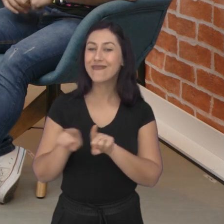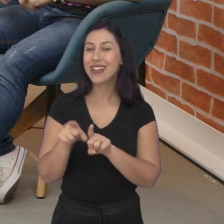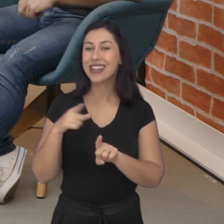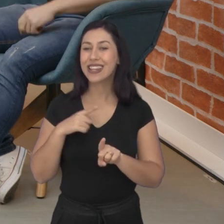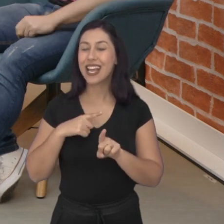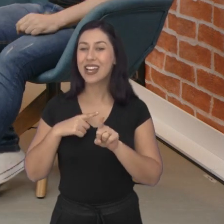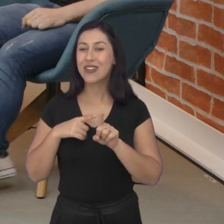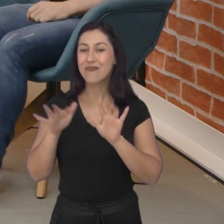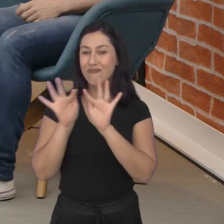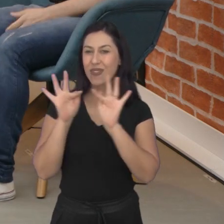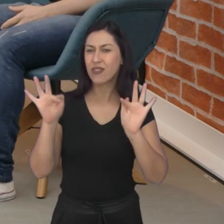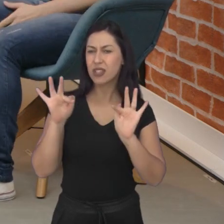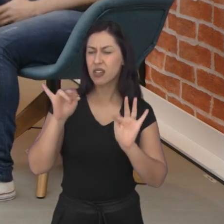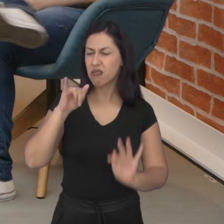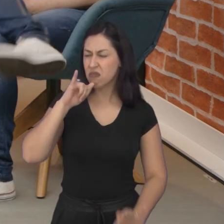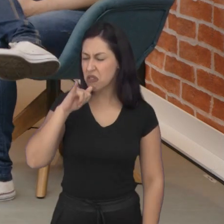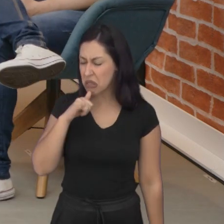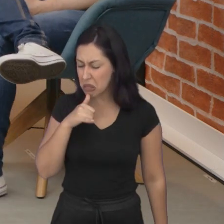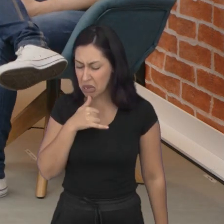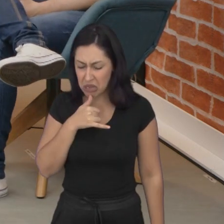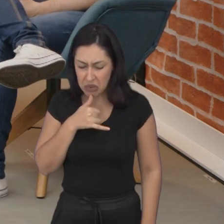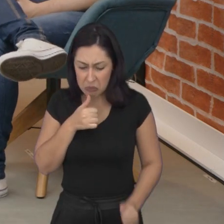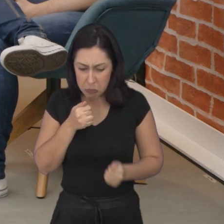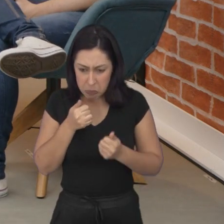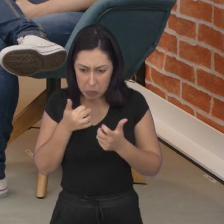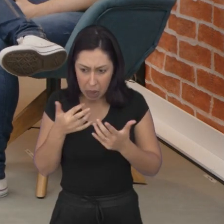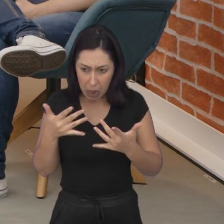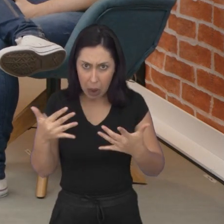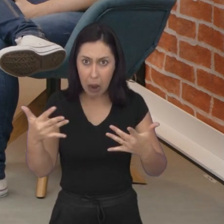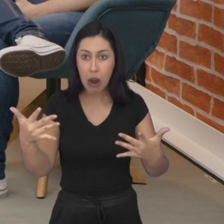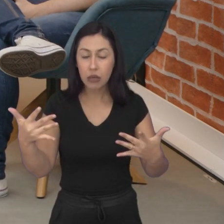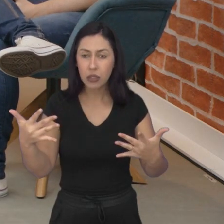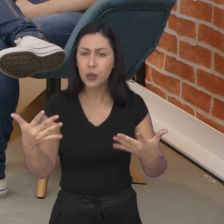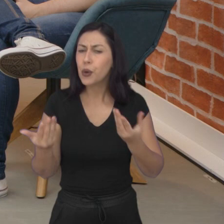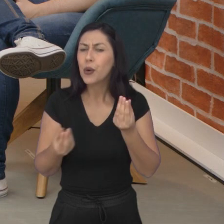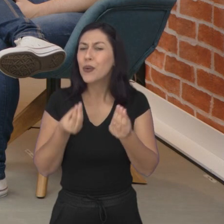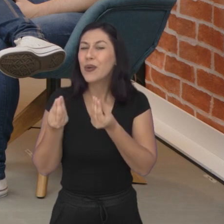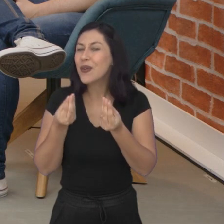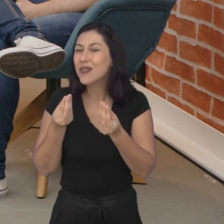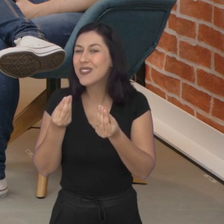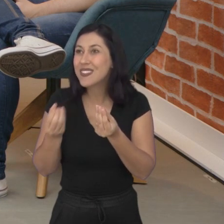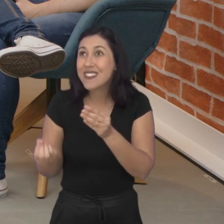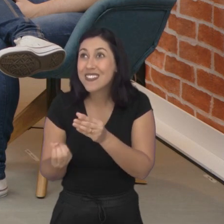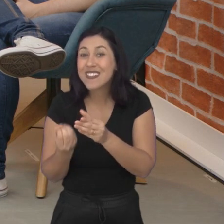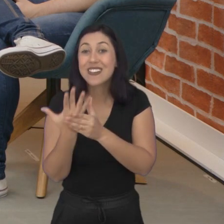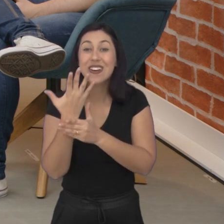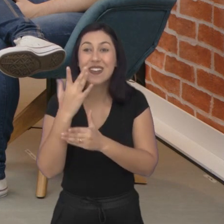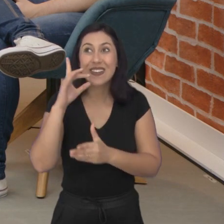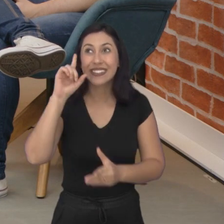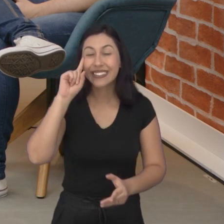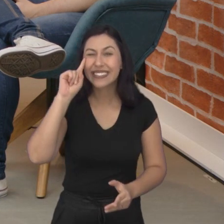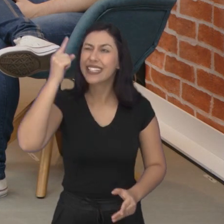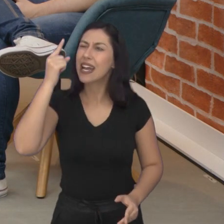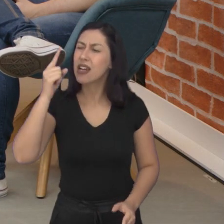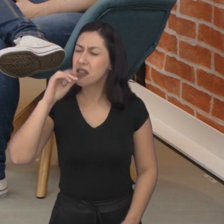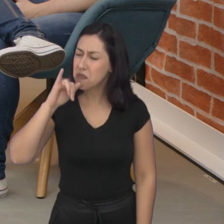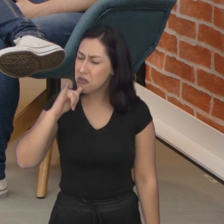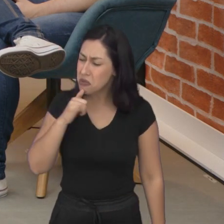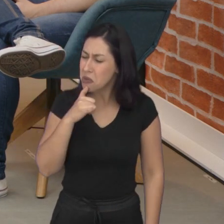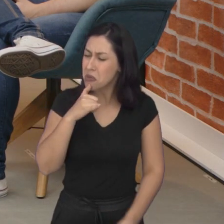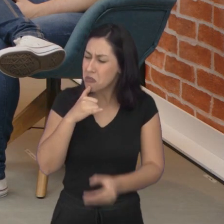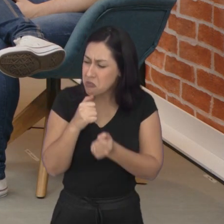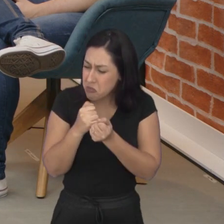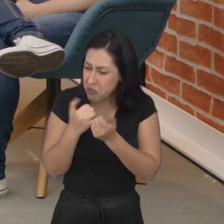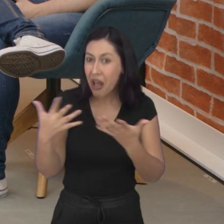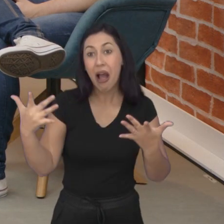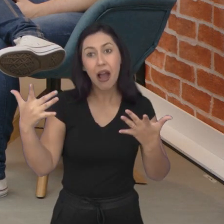ali, melancolia em neon, né? Perfeito. Como que você conseguiu sintetizar essa ideia? Eu achei muito interessante a síntese dessa ideia de melancolia em neon.